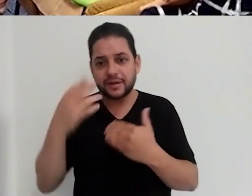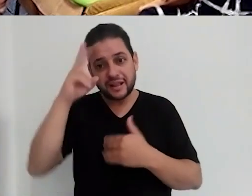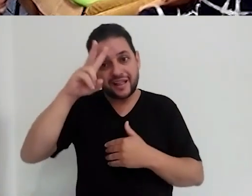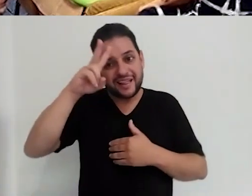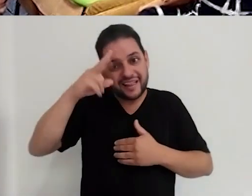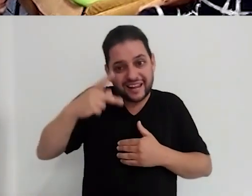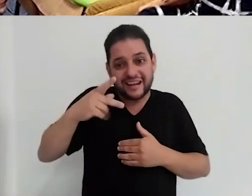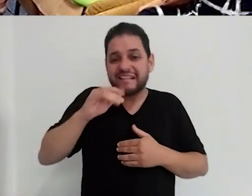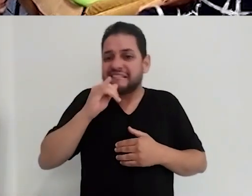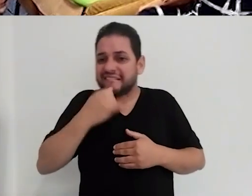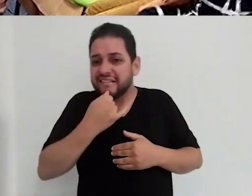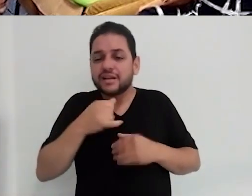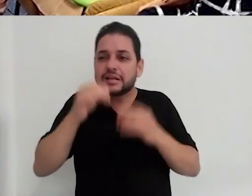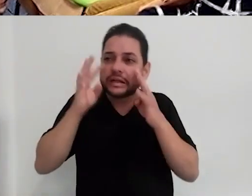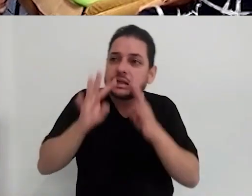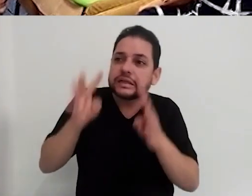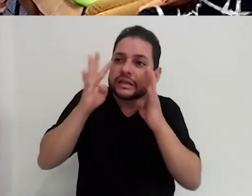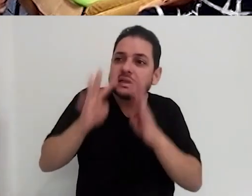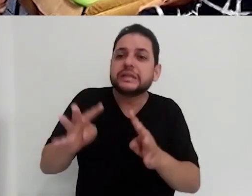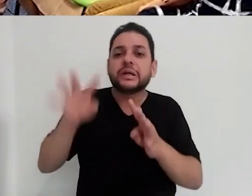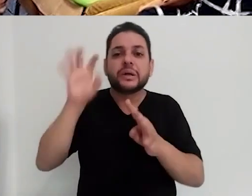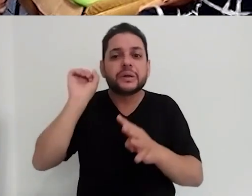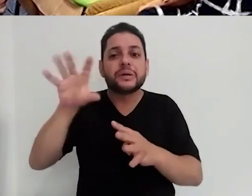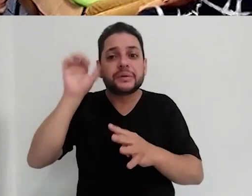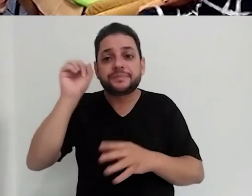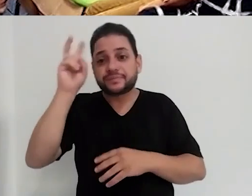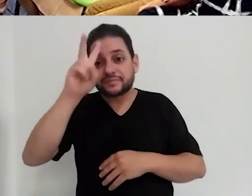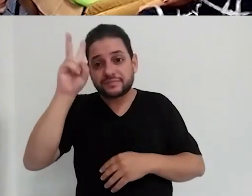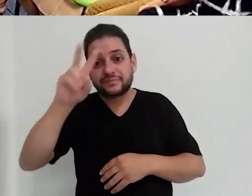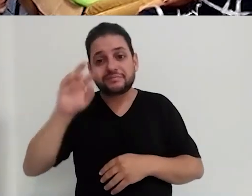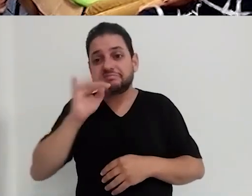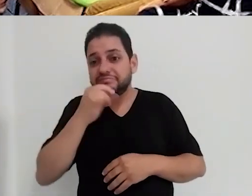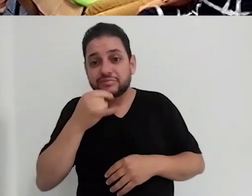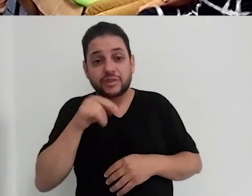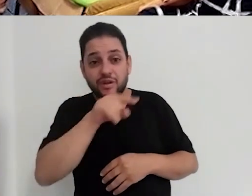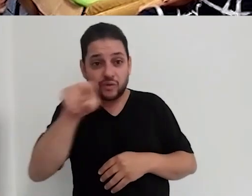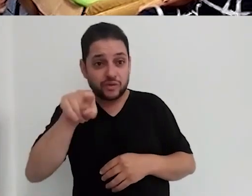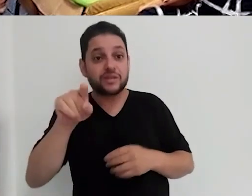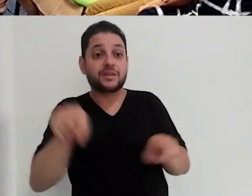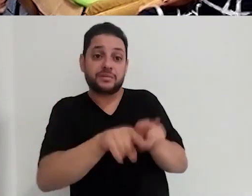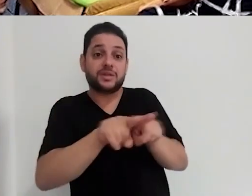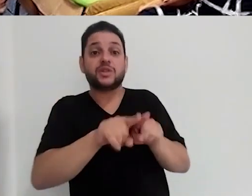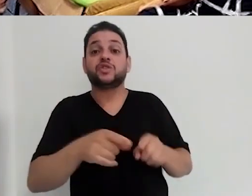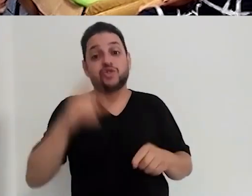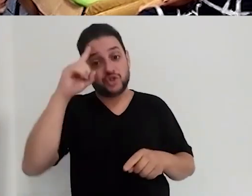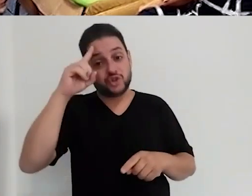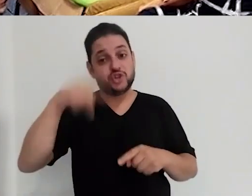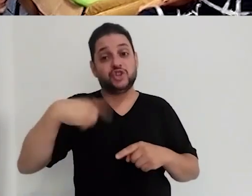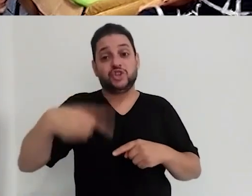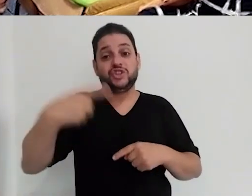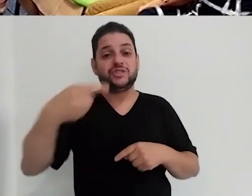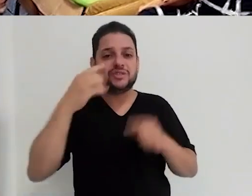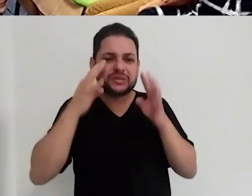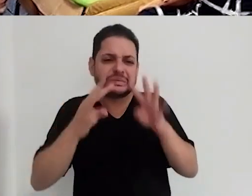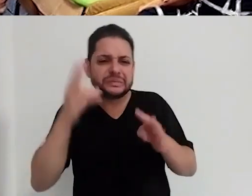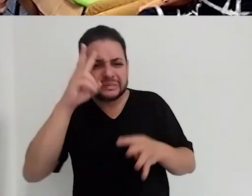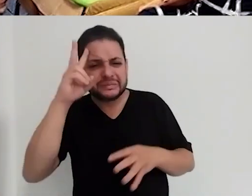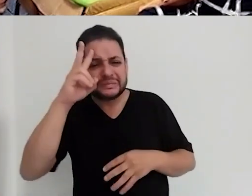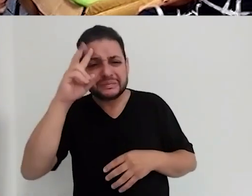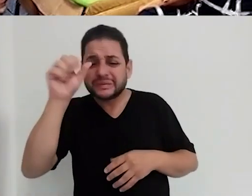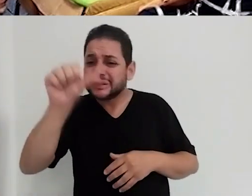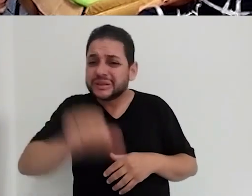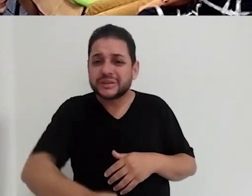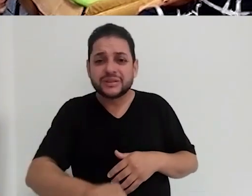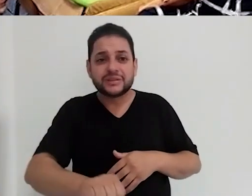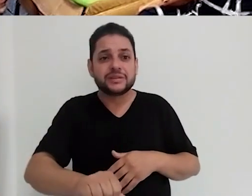e ouvir essas histórias tristes, que acontece com vocês também. Vocês passam o dia inteiro ouvindo história horrorosa, né? Mas você diz assim, não é com a gente. Não